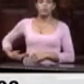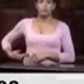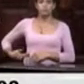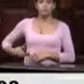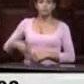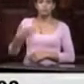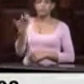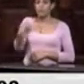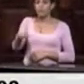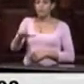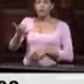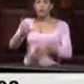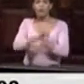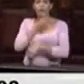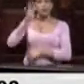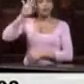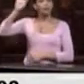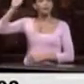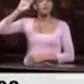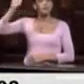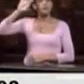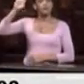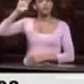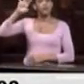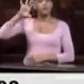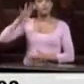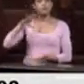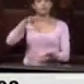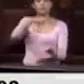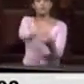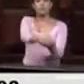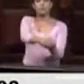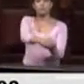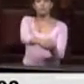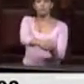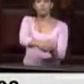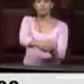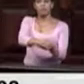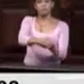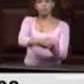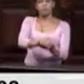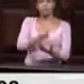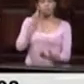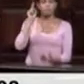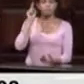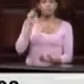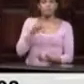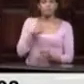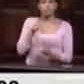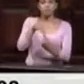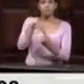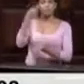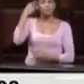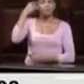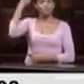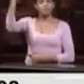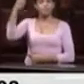tem criatividade e se apropria da ideia, da